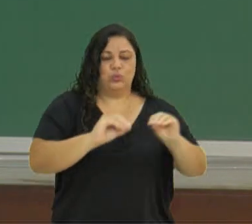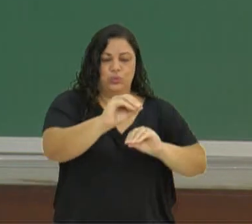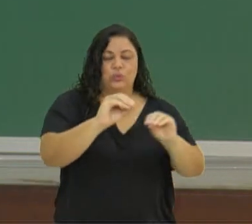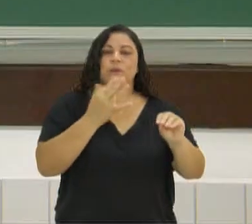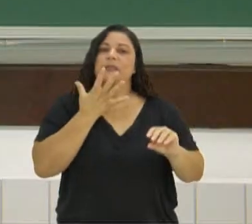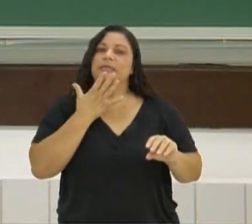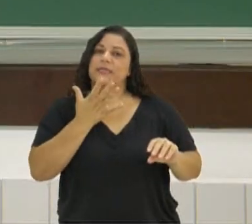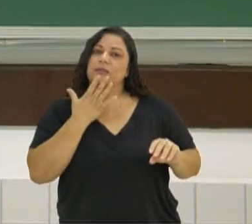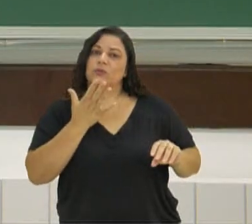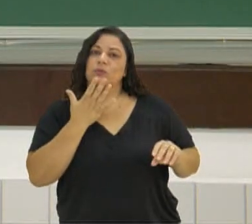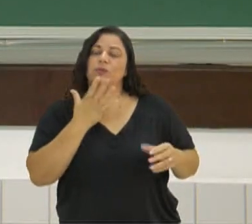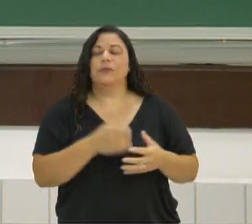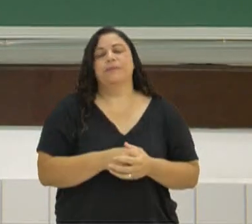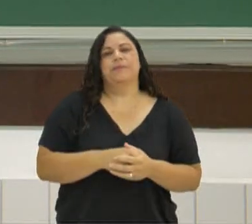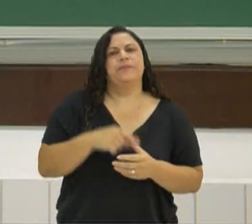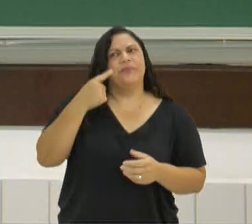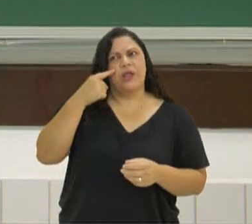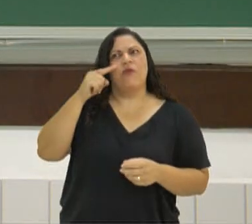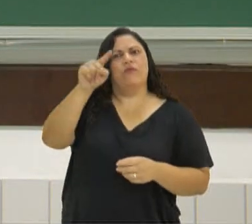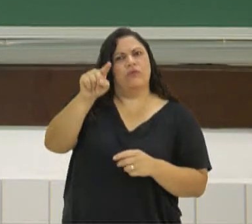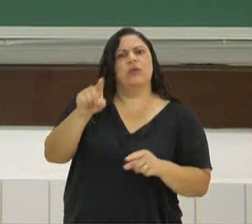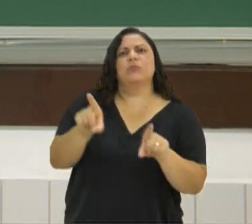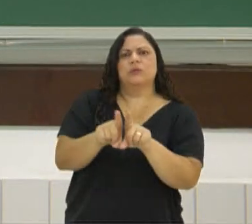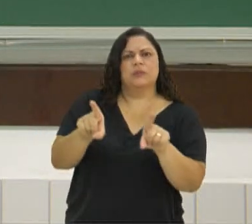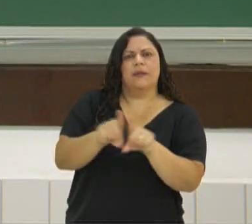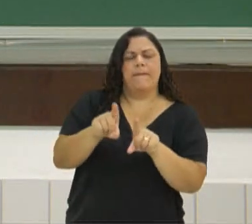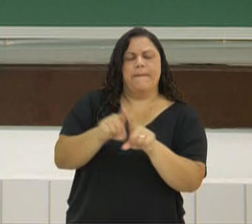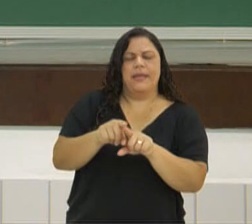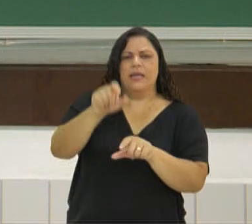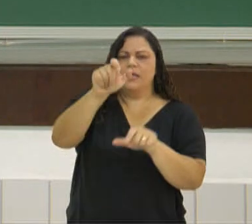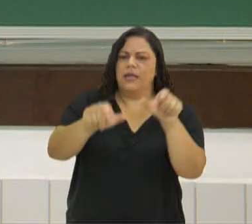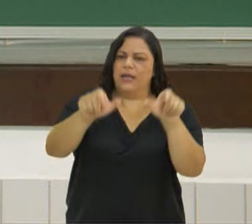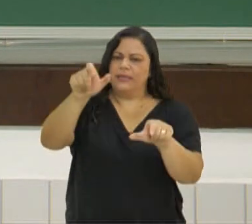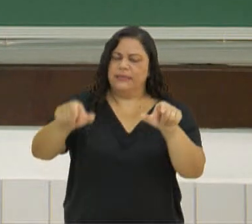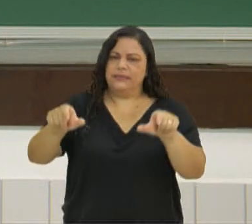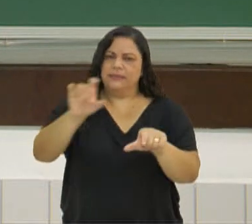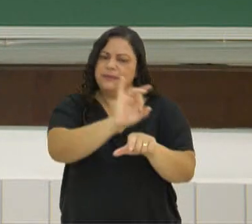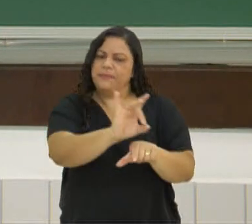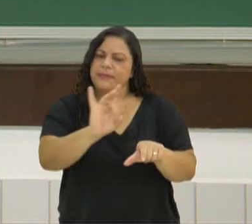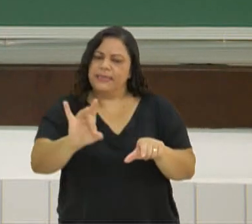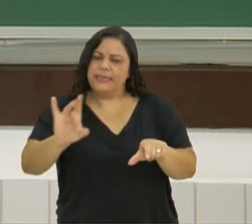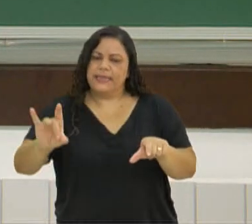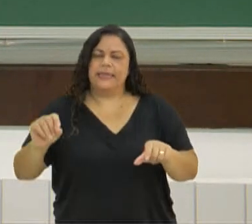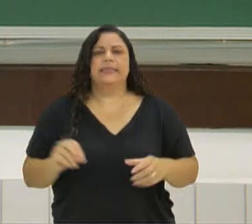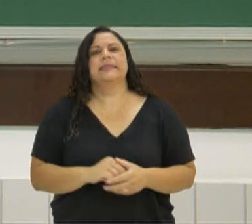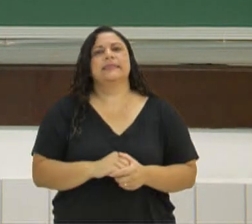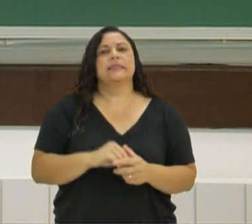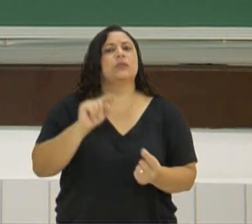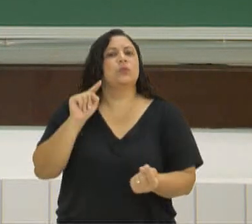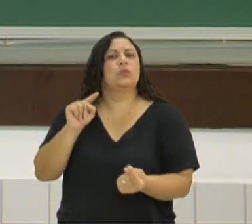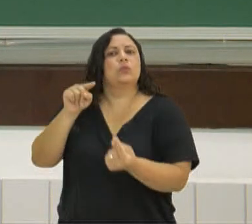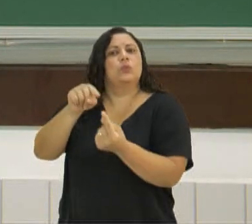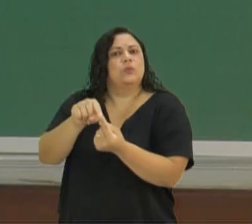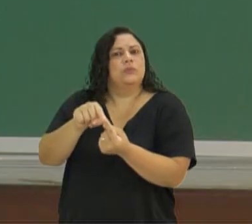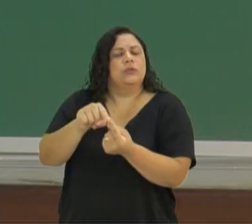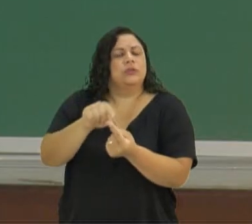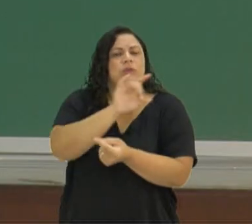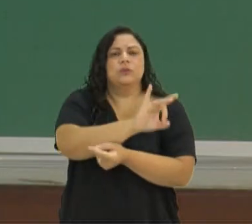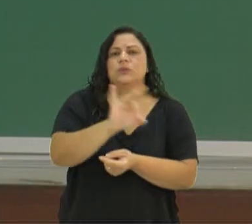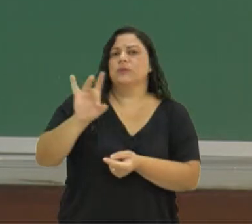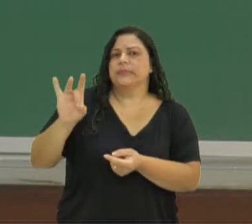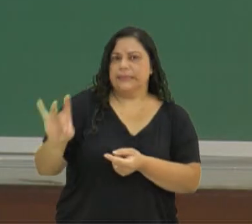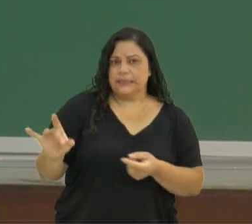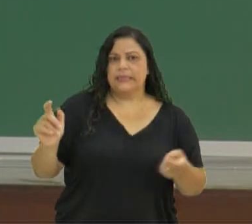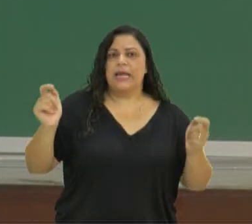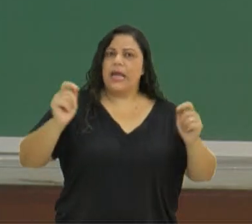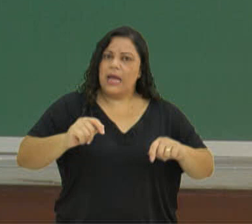peças, vimos as peças na aula passada também, foi apresentado. E o objetivo é que cada jogador ele